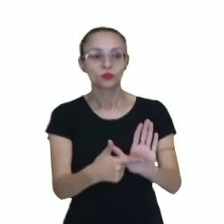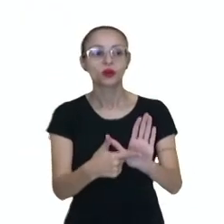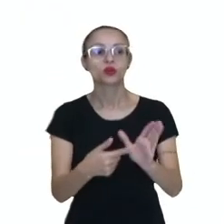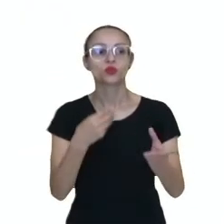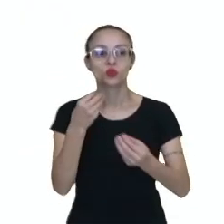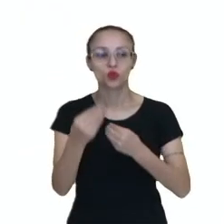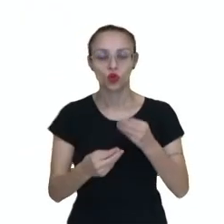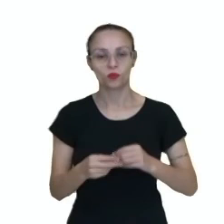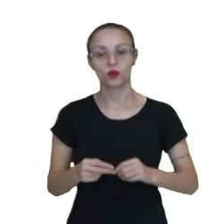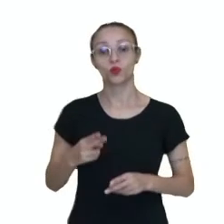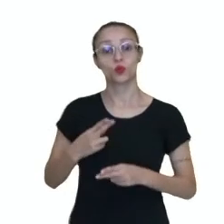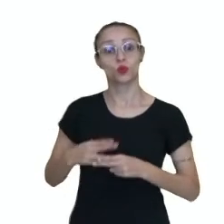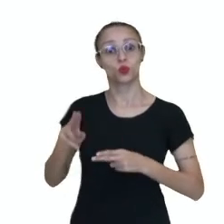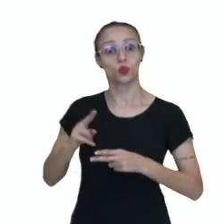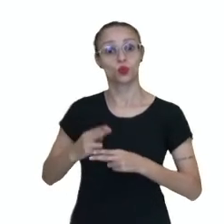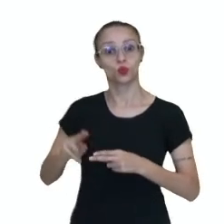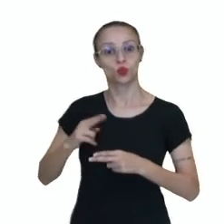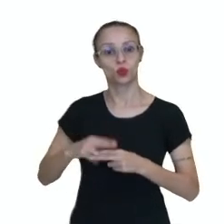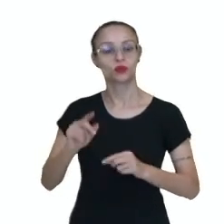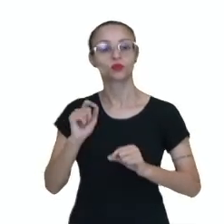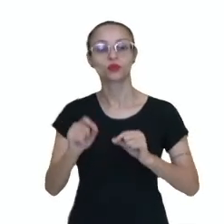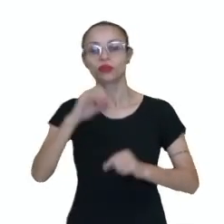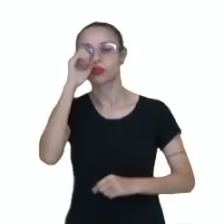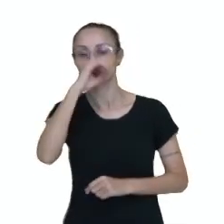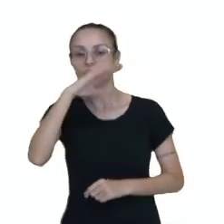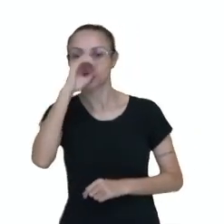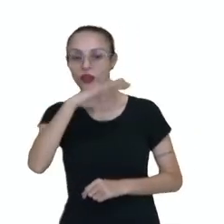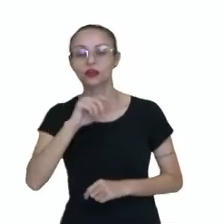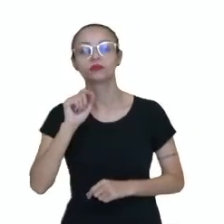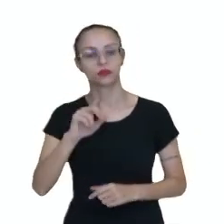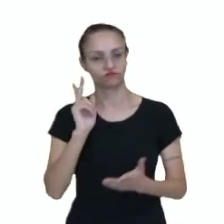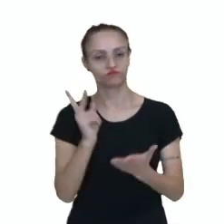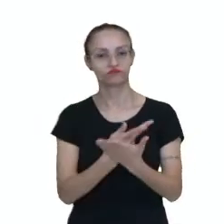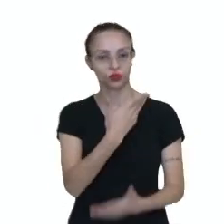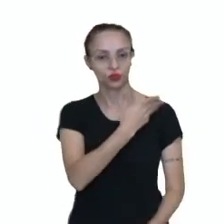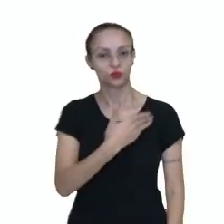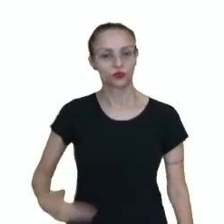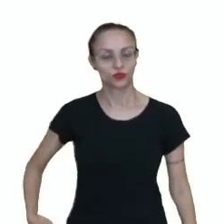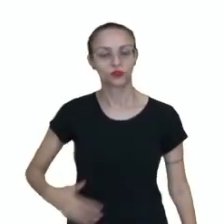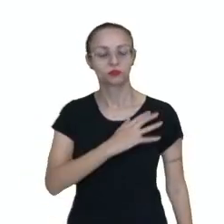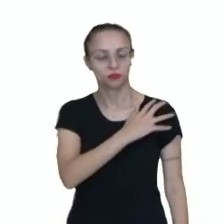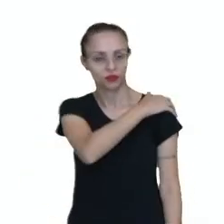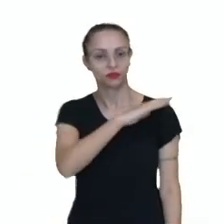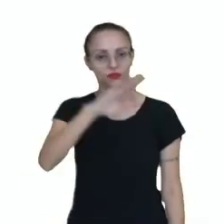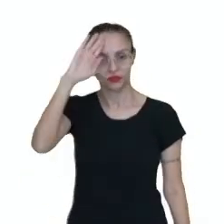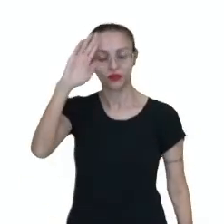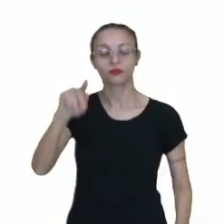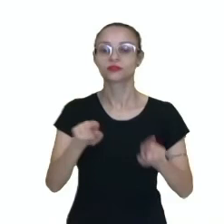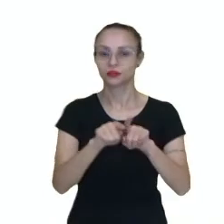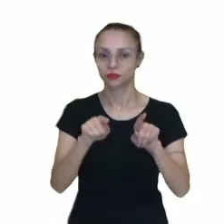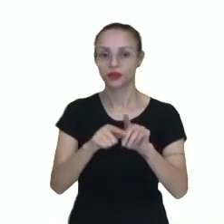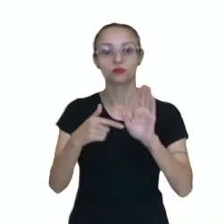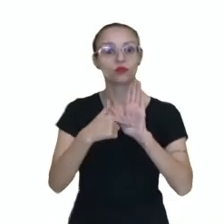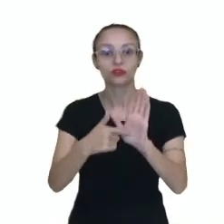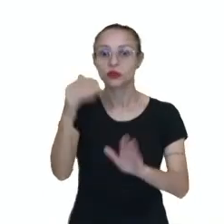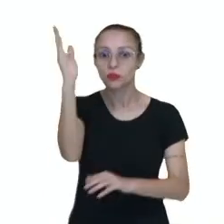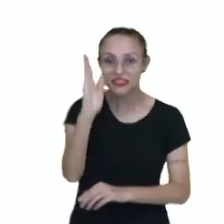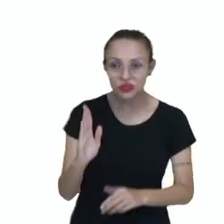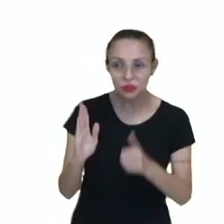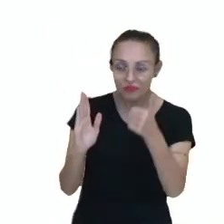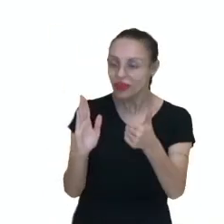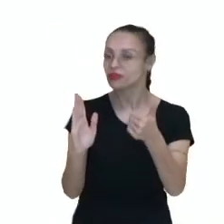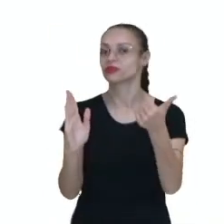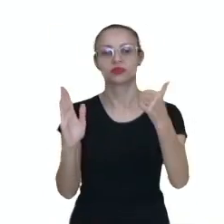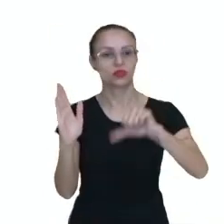forma disfarçada os crimes cometidos pelo regime militar, assim como demonstrar um Brasil que não vai bem,